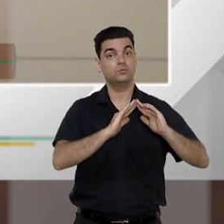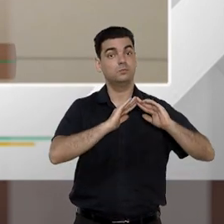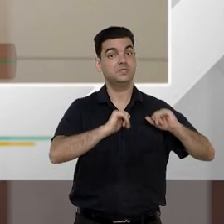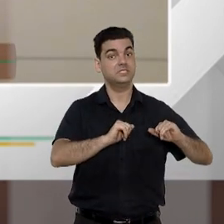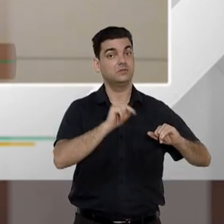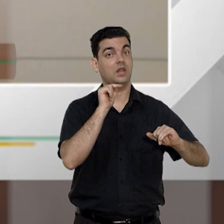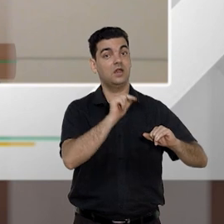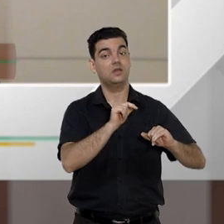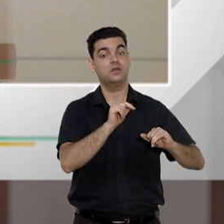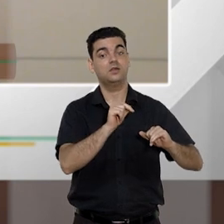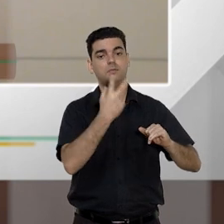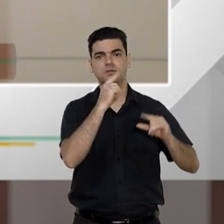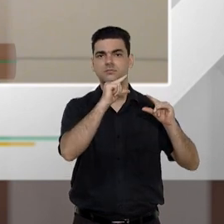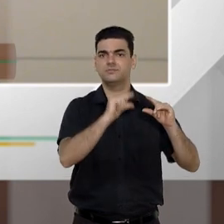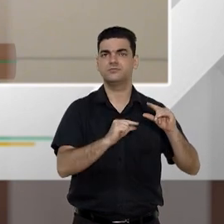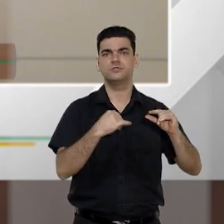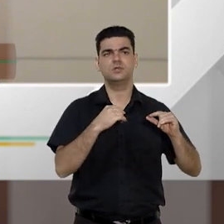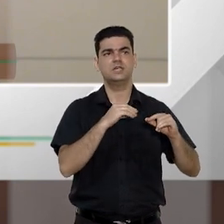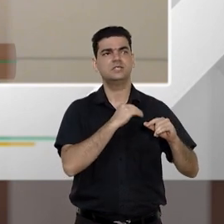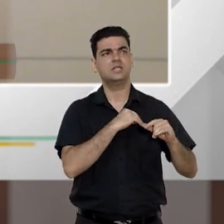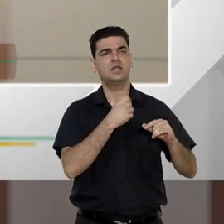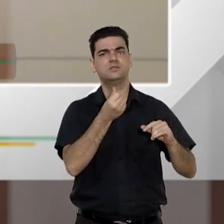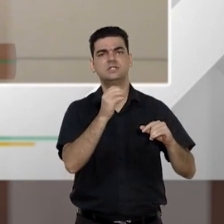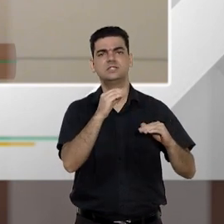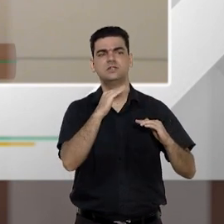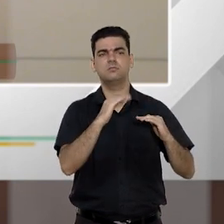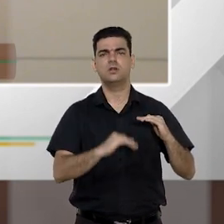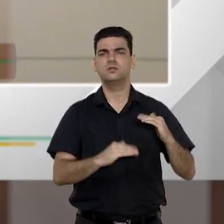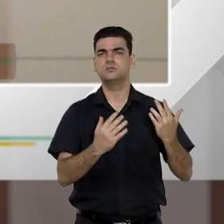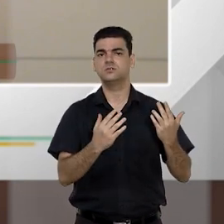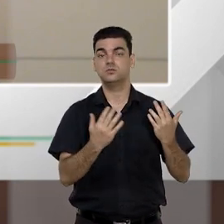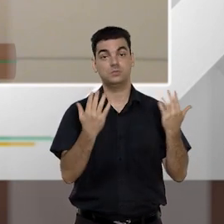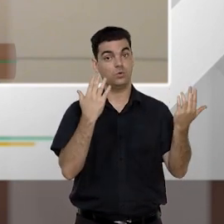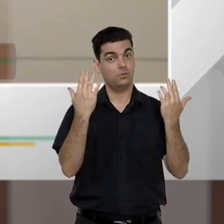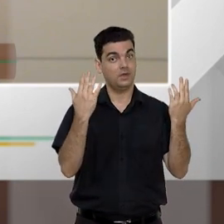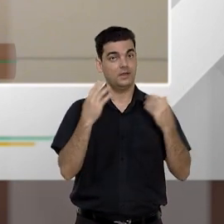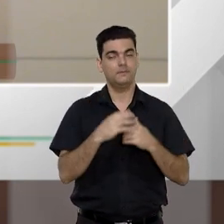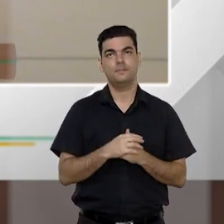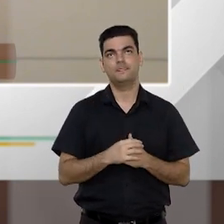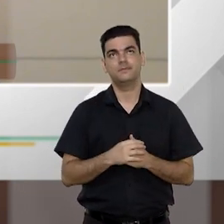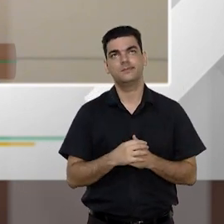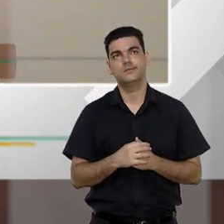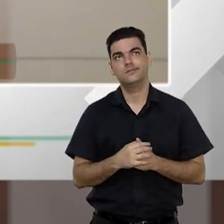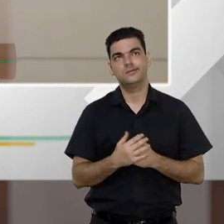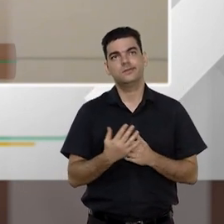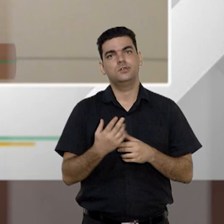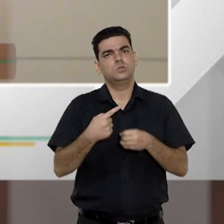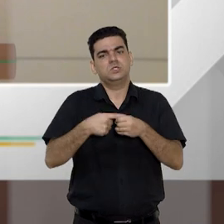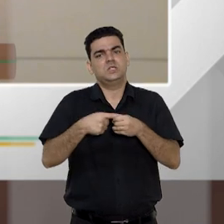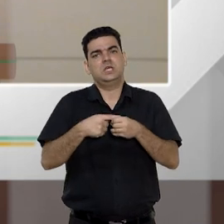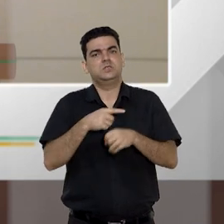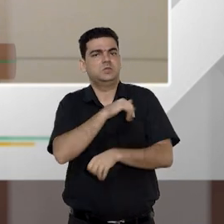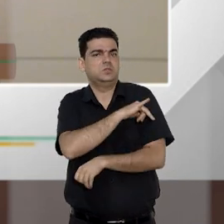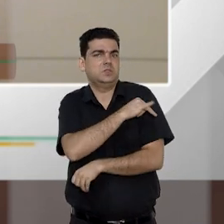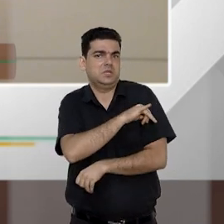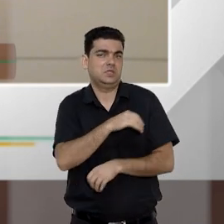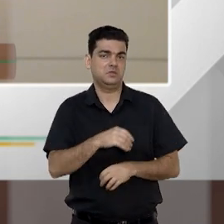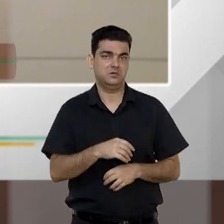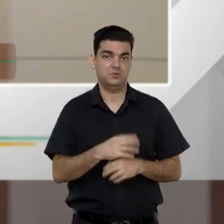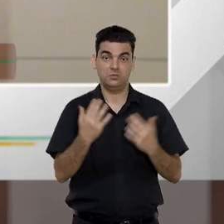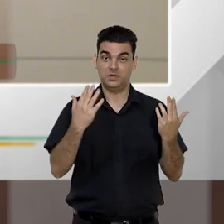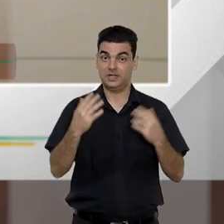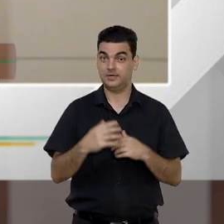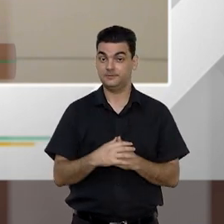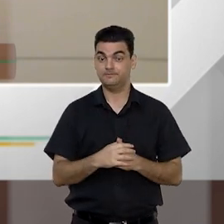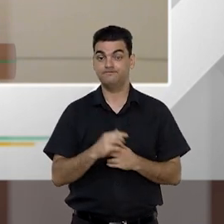a maioria das demandas, elas acabam sendo inferiores a 60 salários mínimos. Então, comparamos, por exemplo, uma cidade como